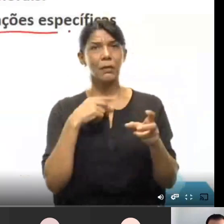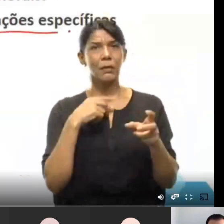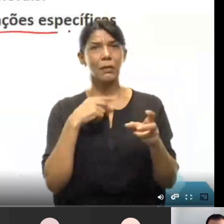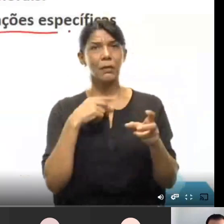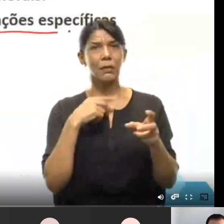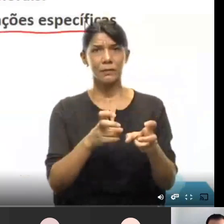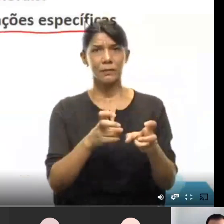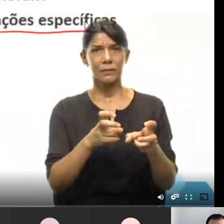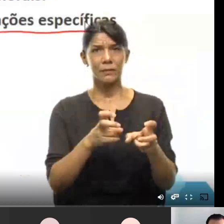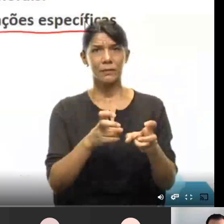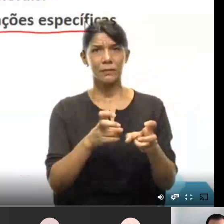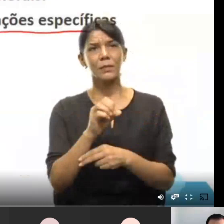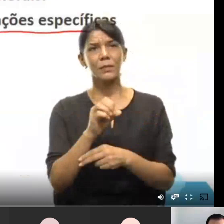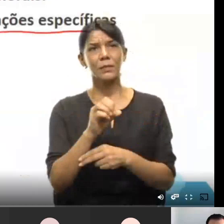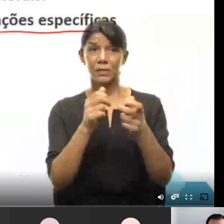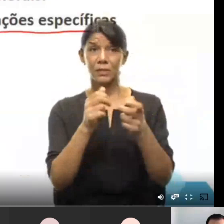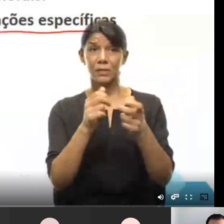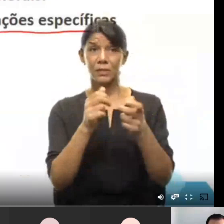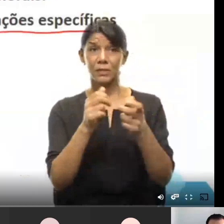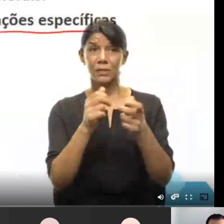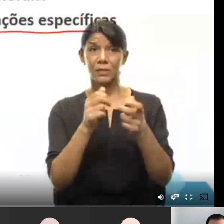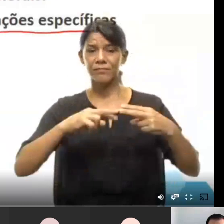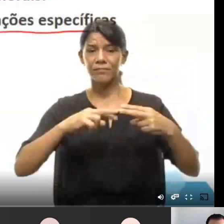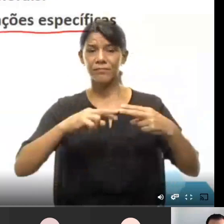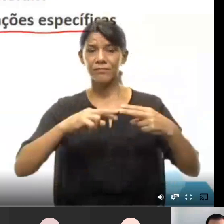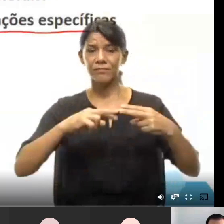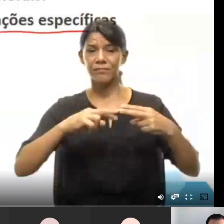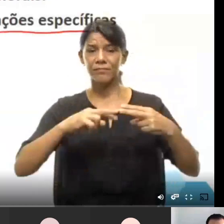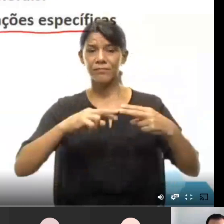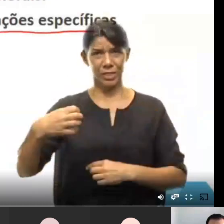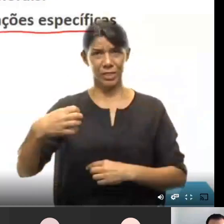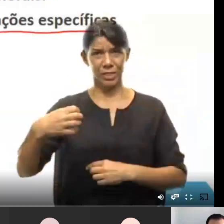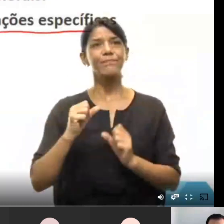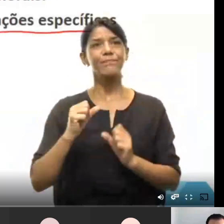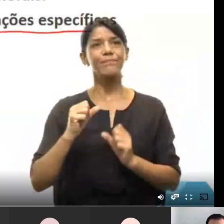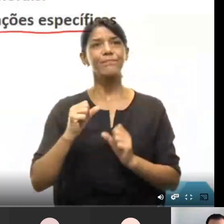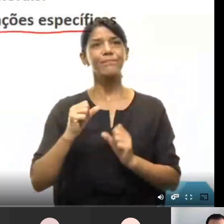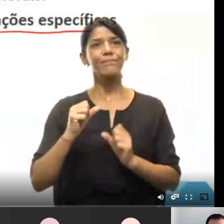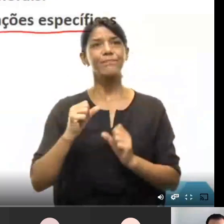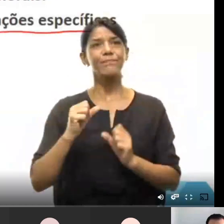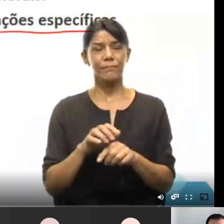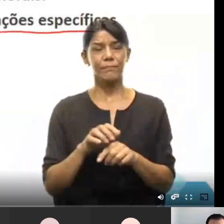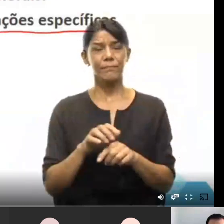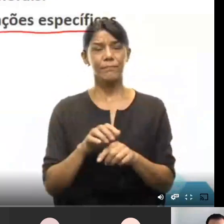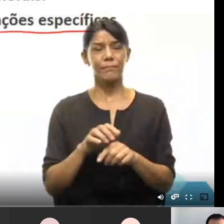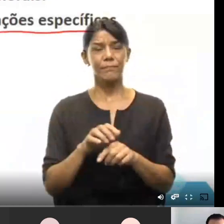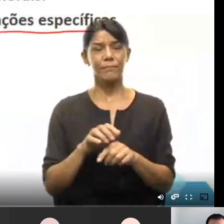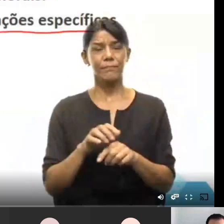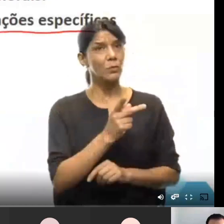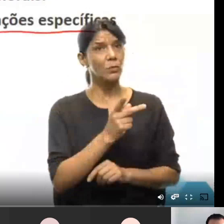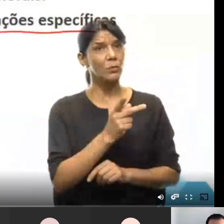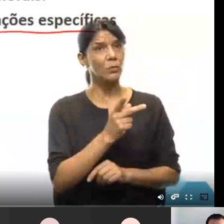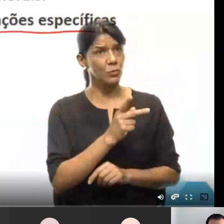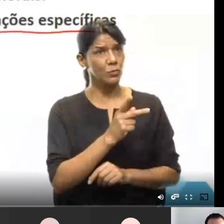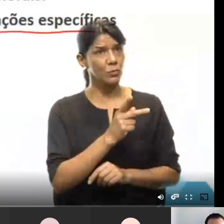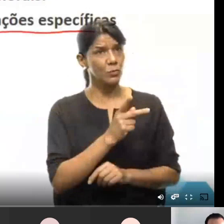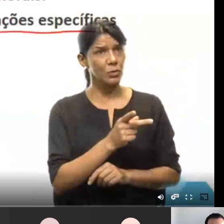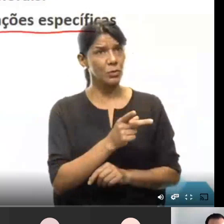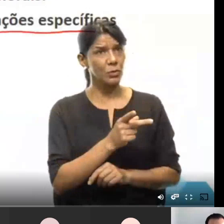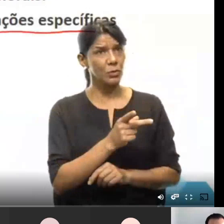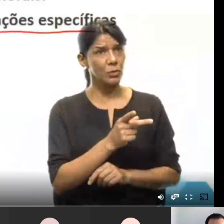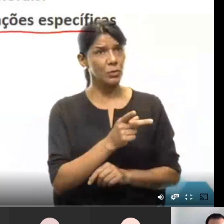genético, mutações específicas hereditárias. Mas, em ambos os casos,